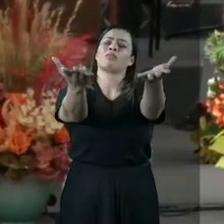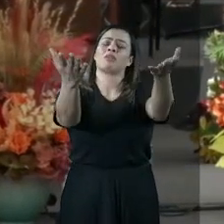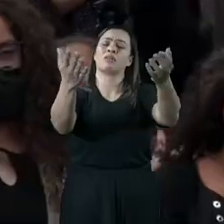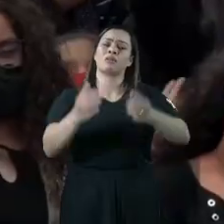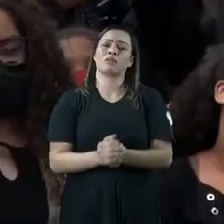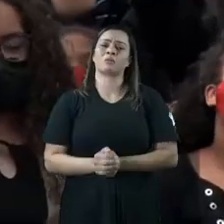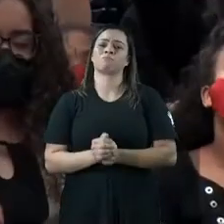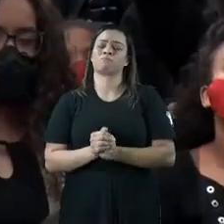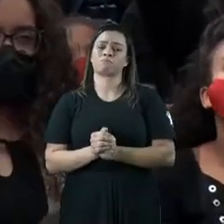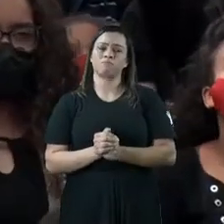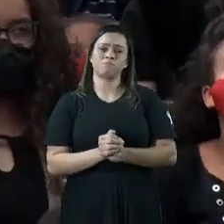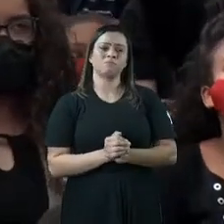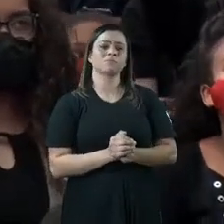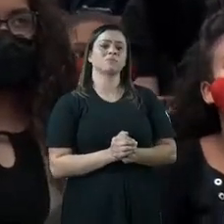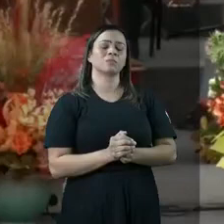glória a Deus.